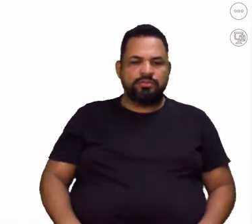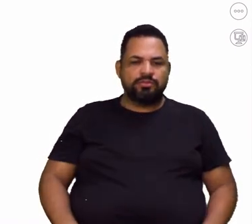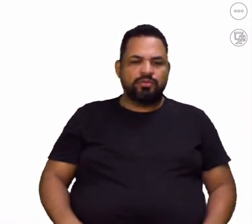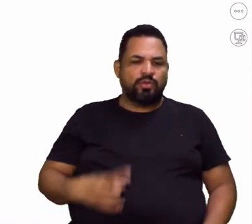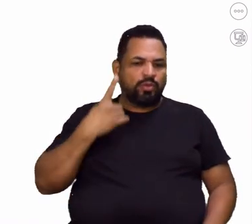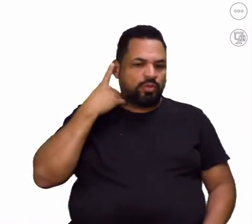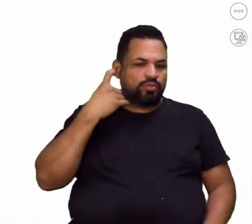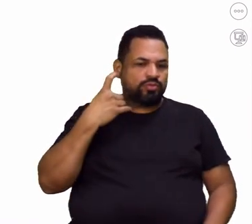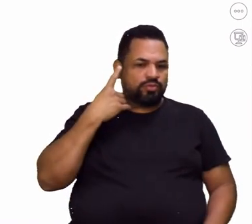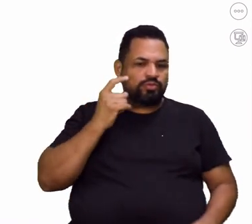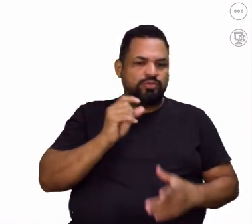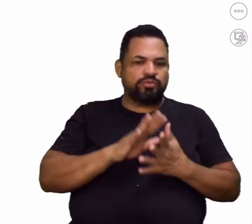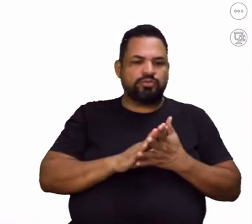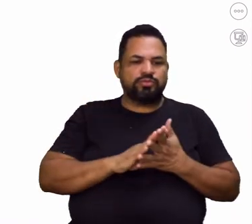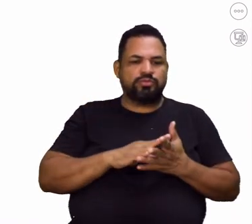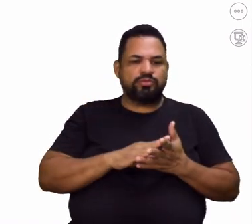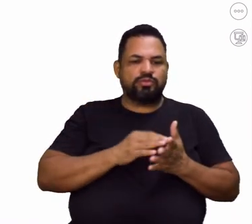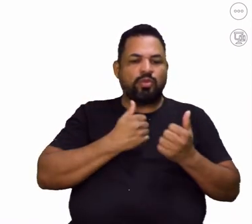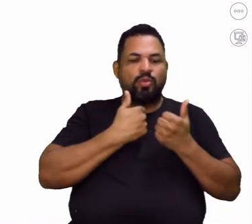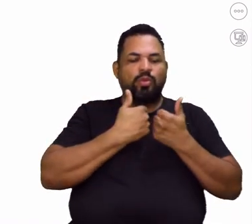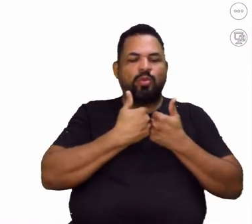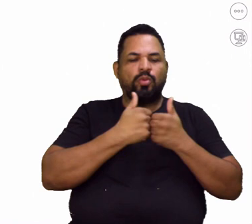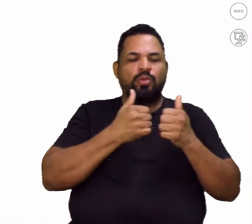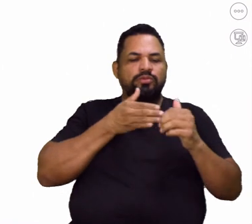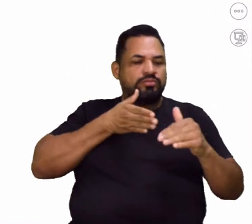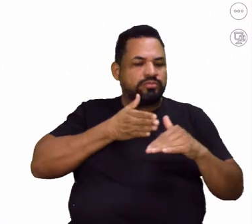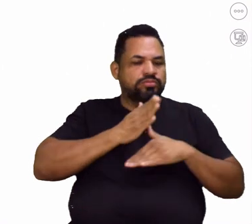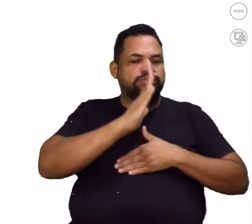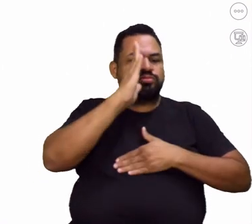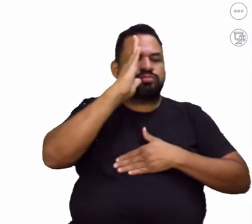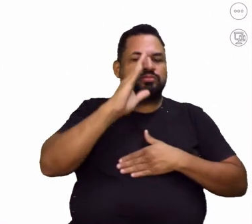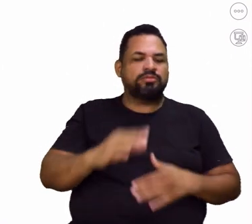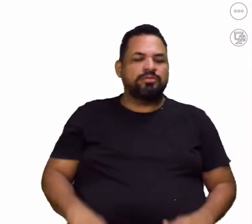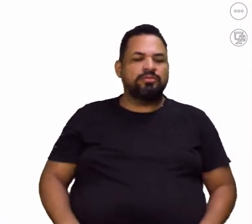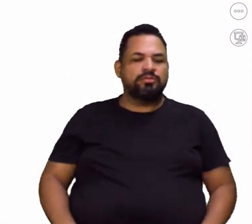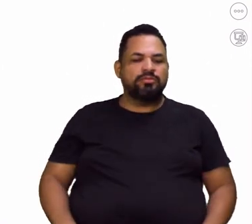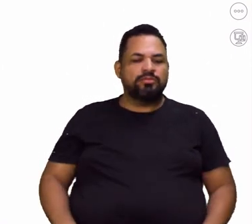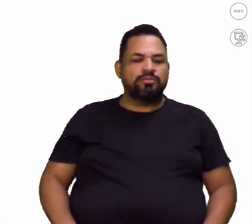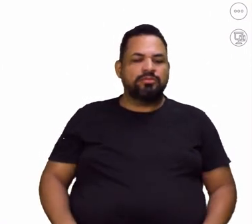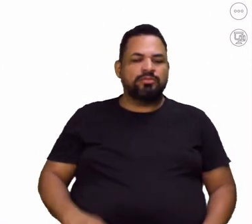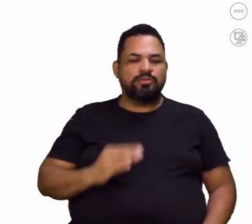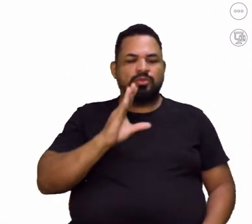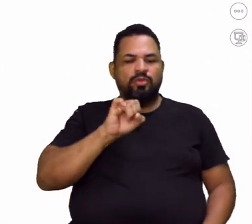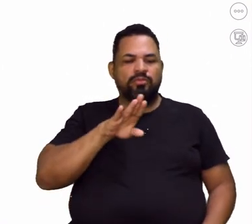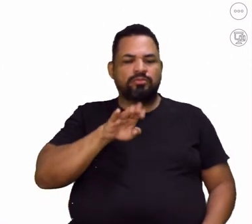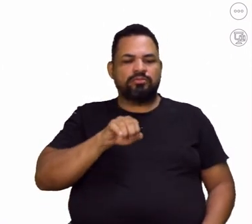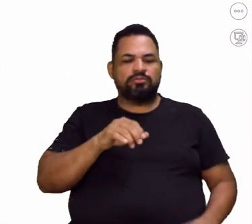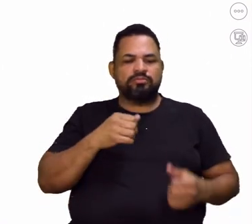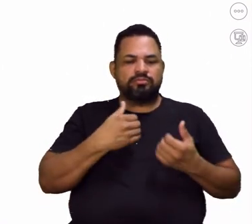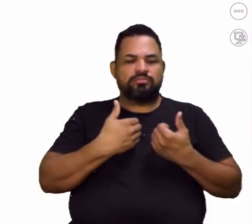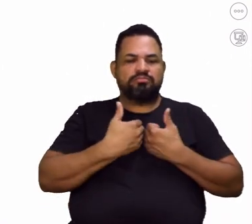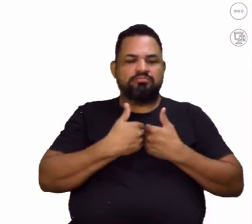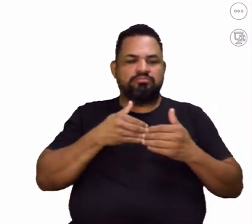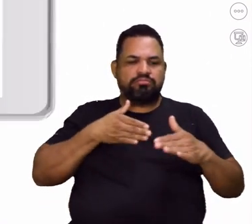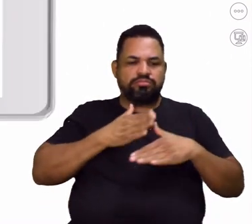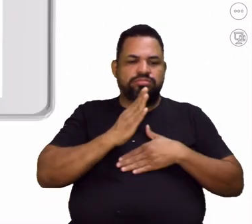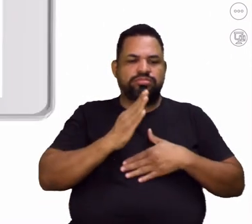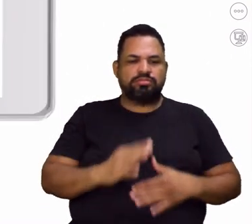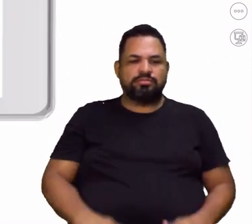fonético? O ônibus passou. Na variante popular, o ônibus passou. Até engoliu,